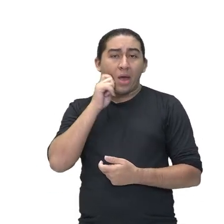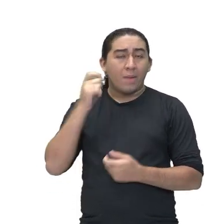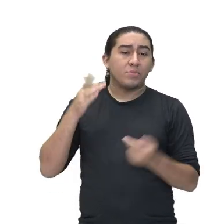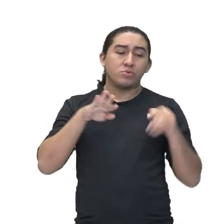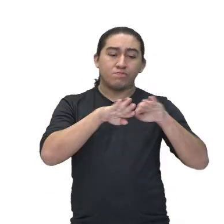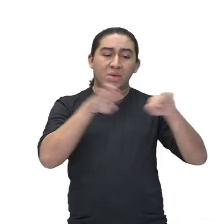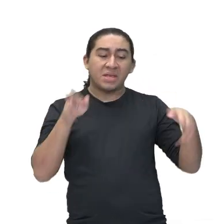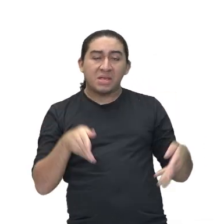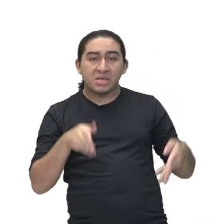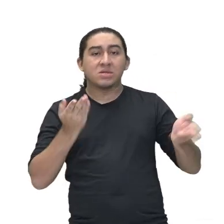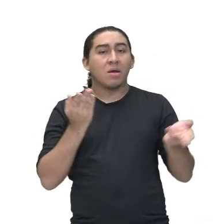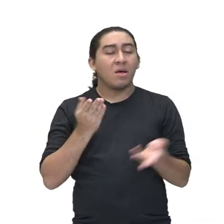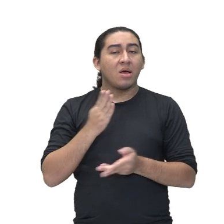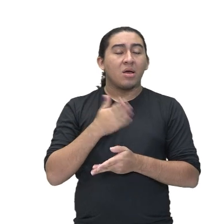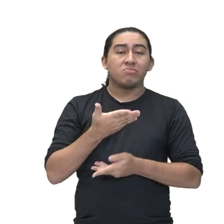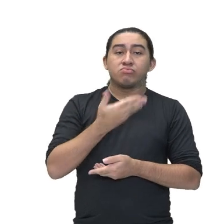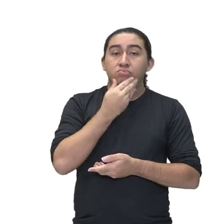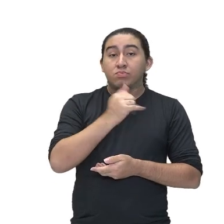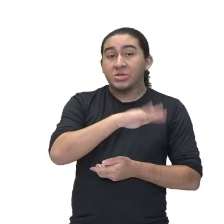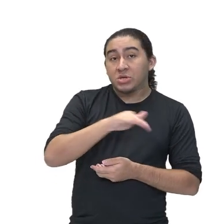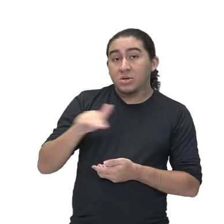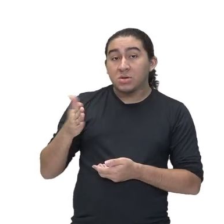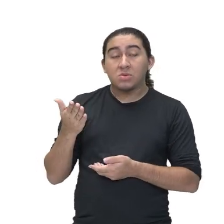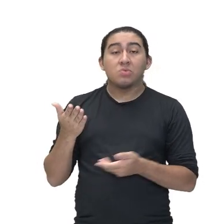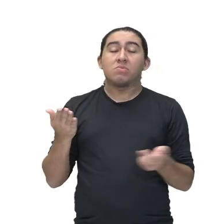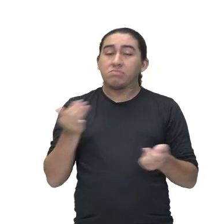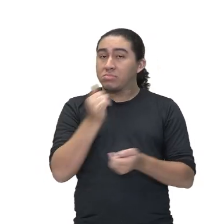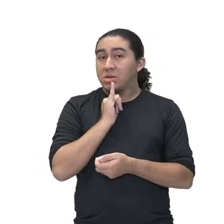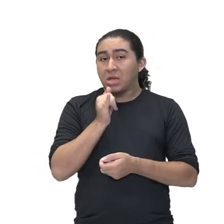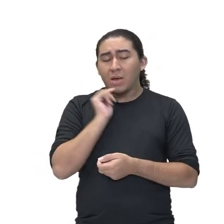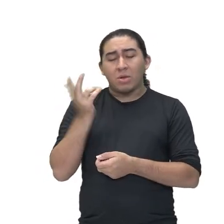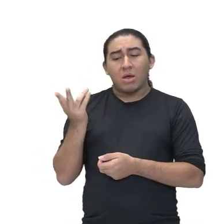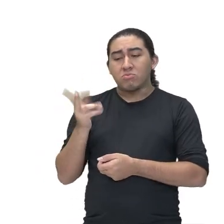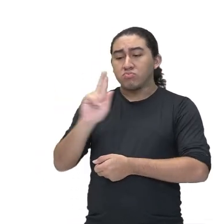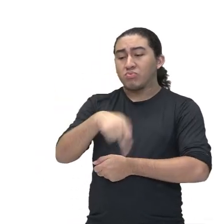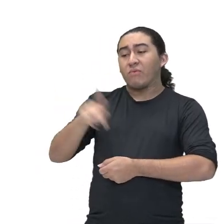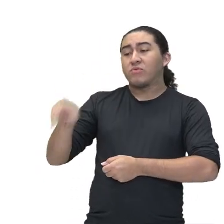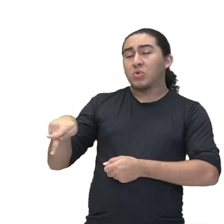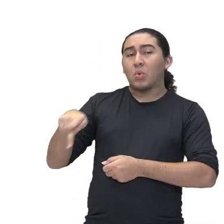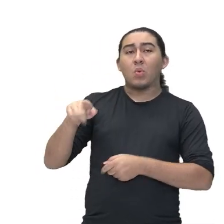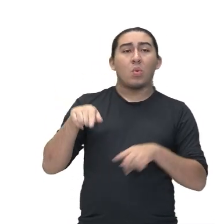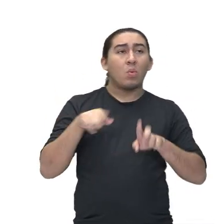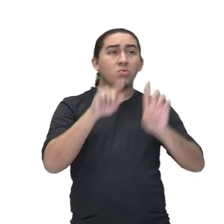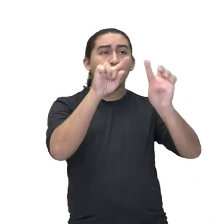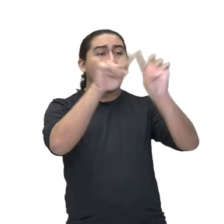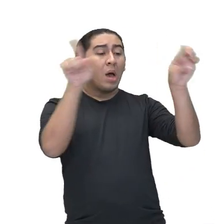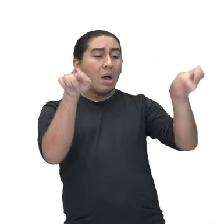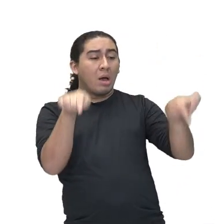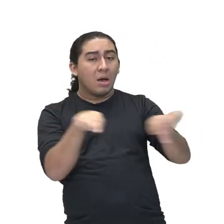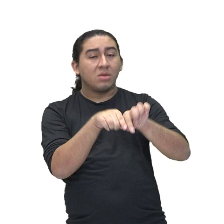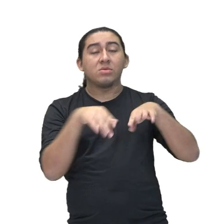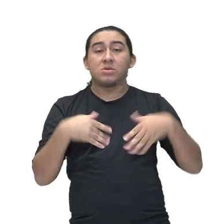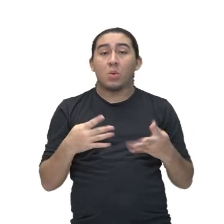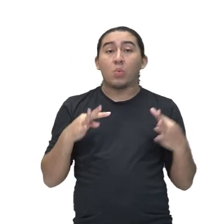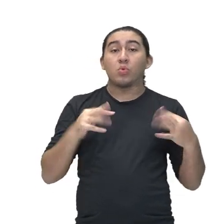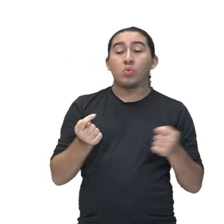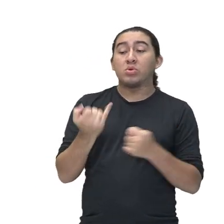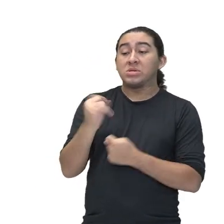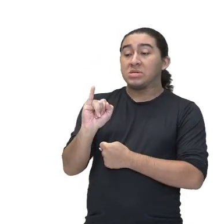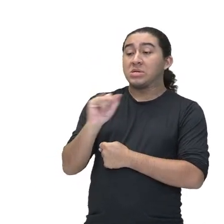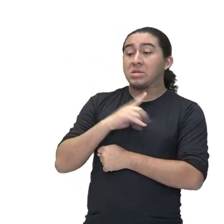é o menino, é o professor, é o quadro. Então, tudo que se dá